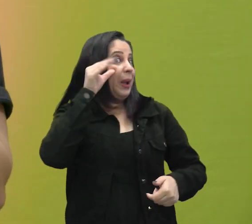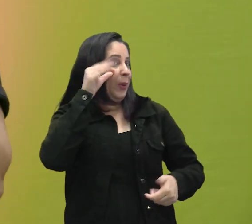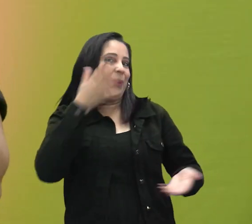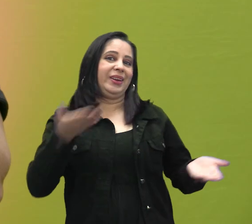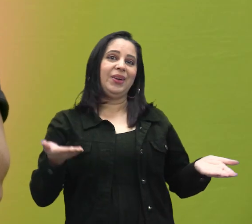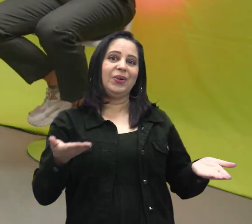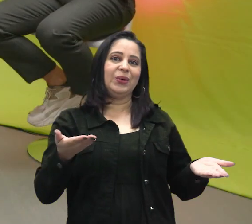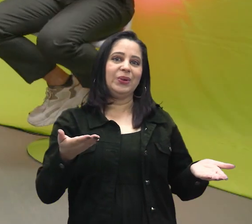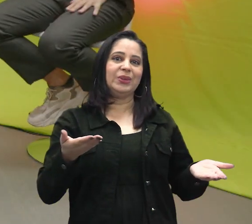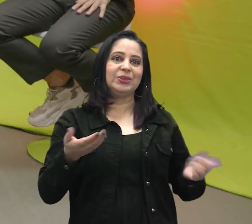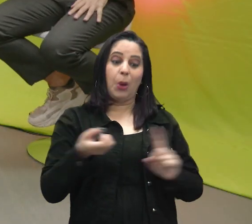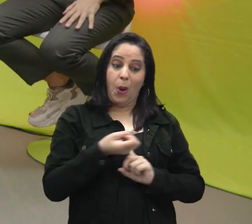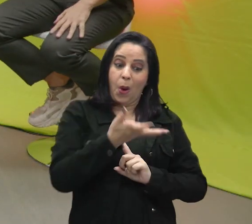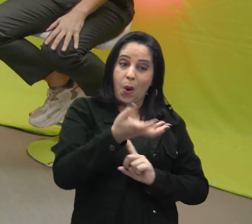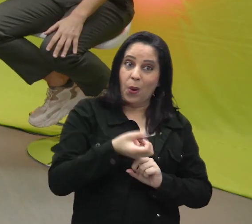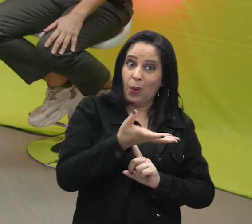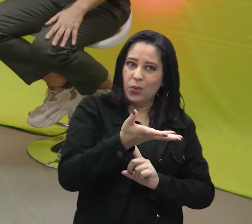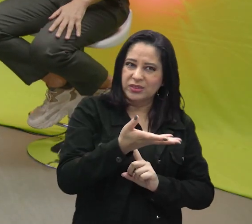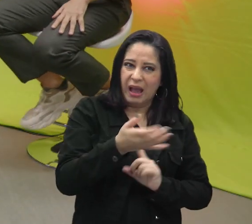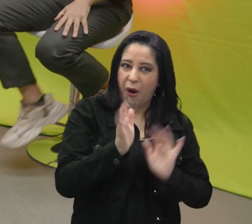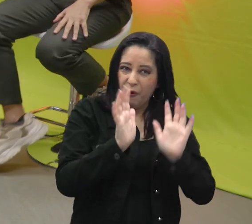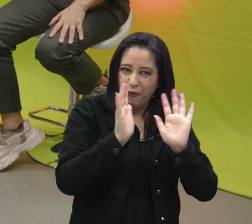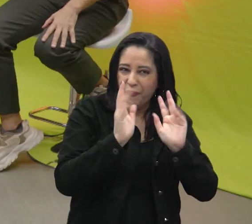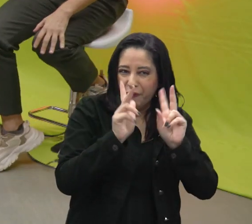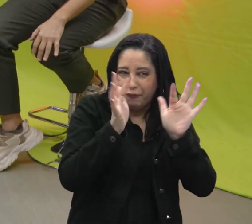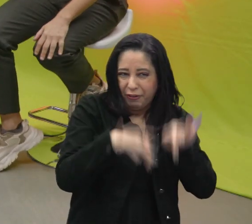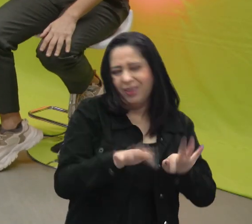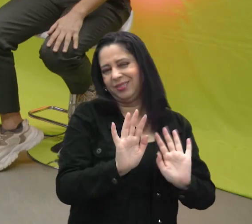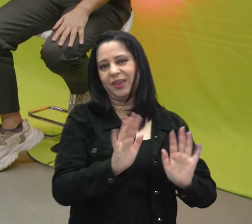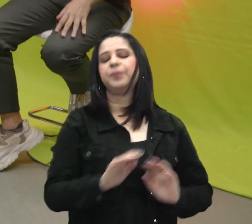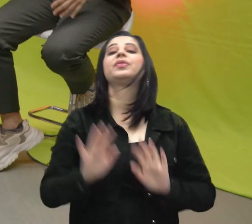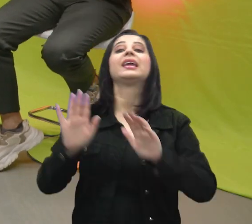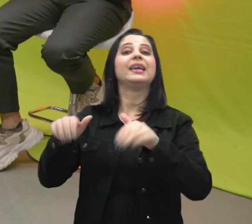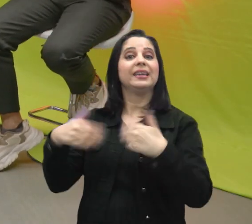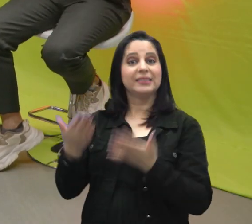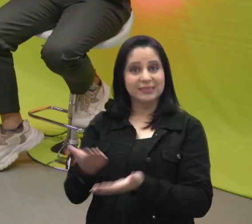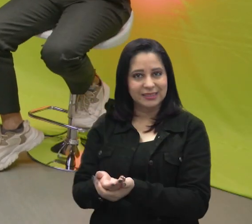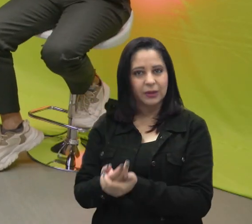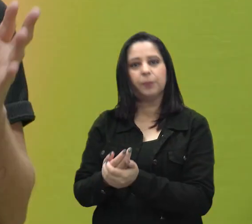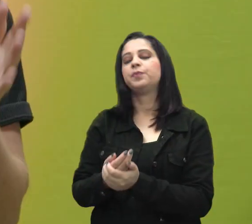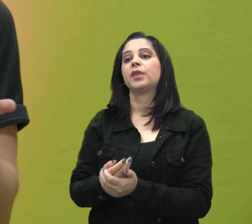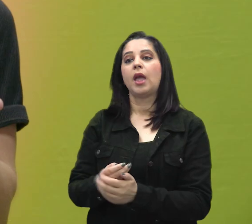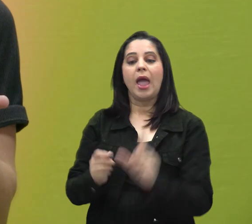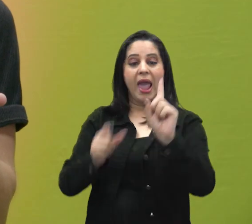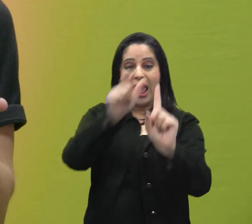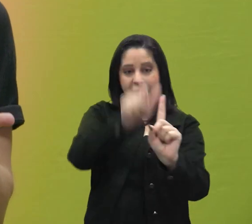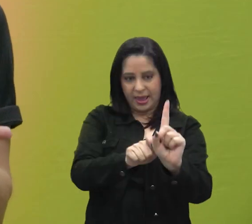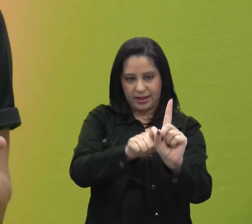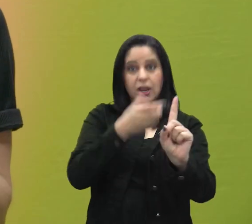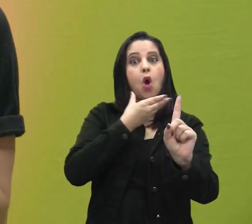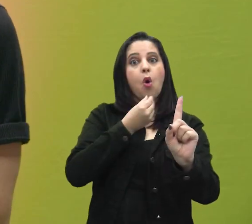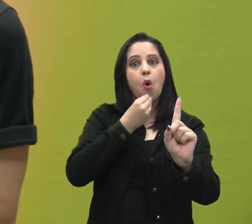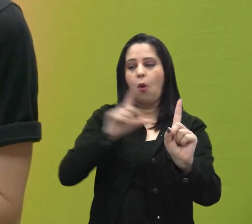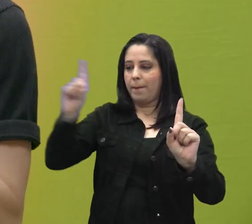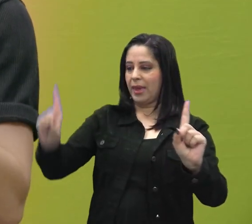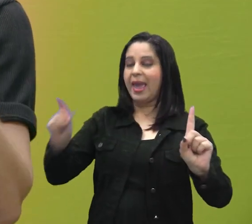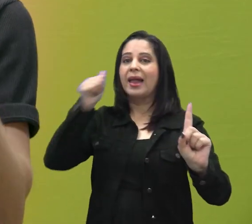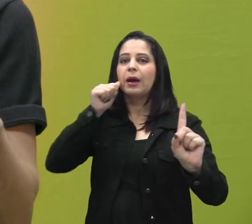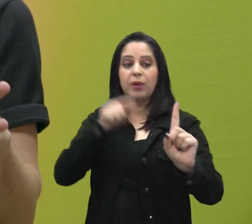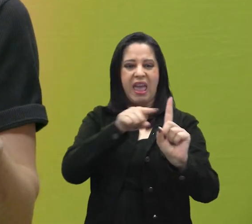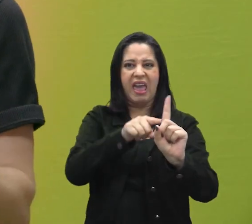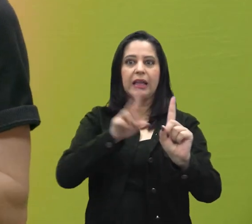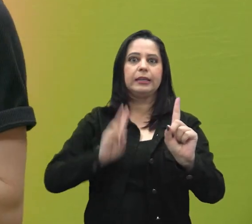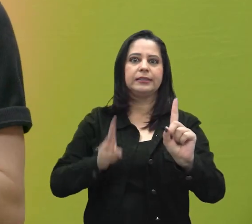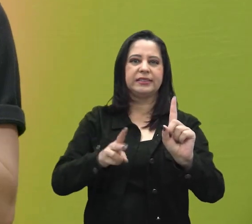Já vi Não um pode convite pra contar o vocês. final Porque às só. vezes não tem tempo, eu fico falando, mas acabou? É um cara que é casado com uma menina e ele vai muito